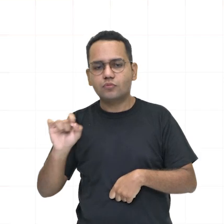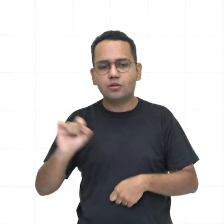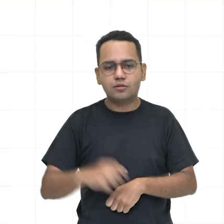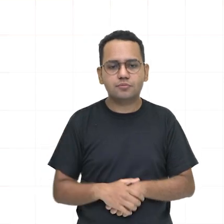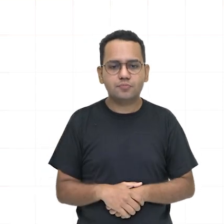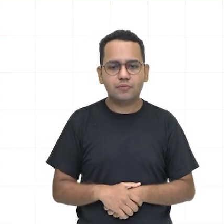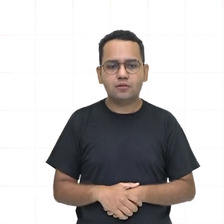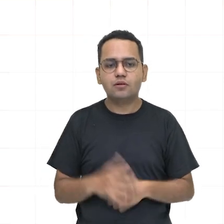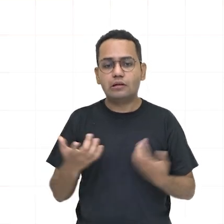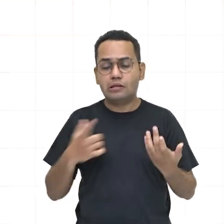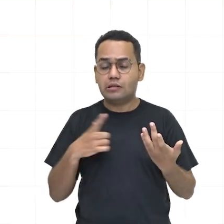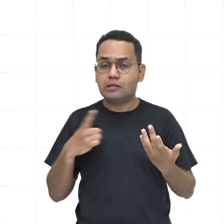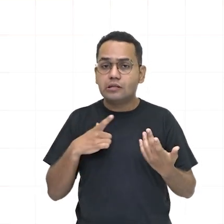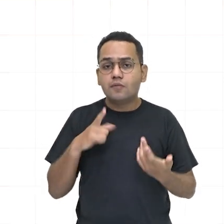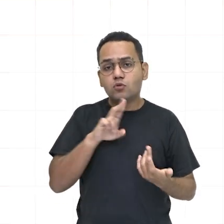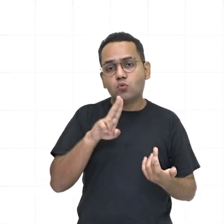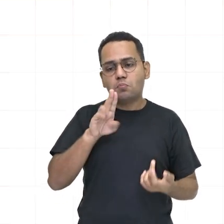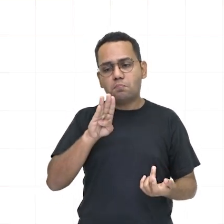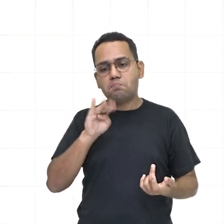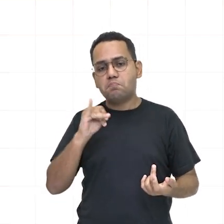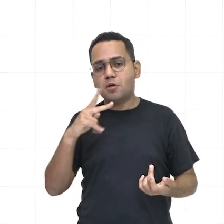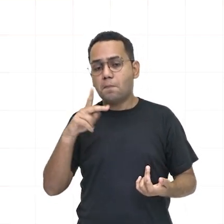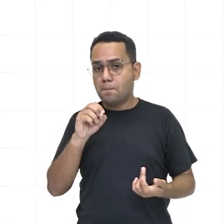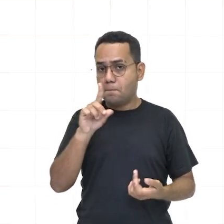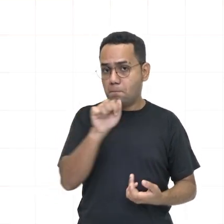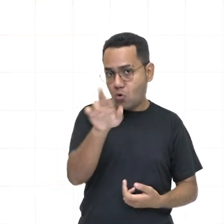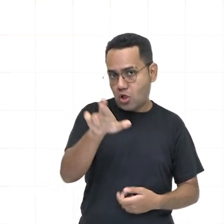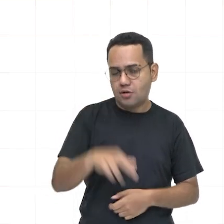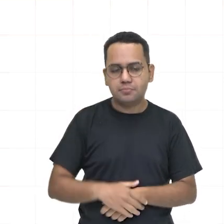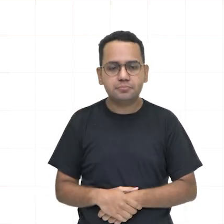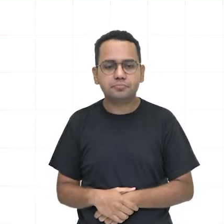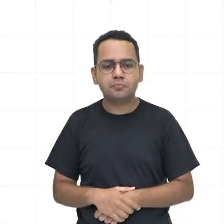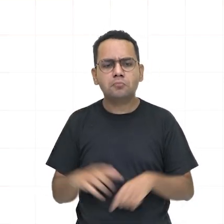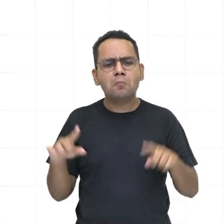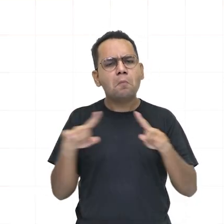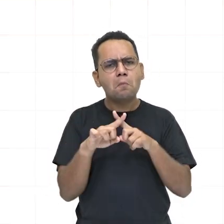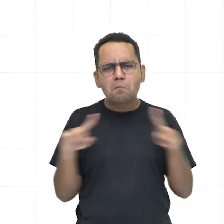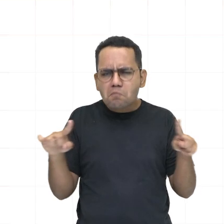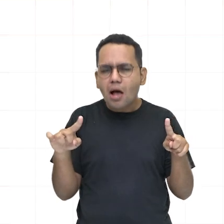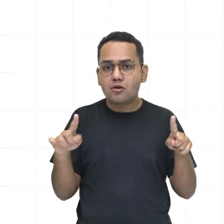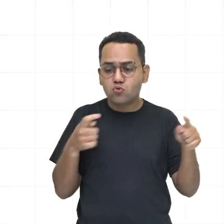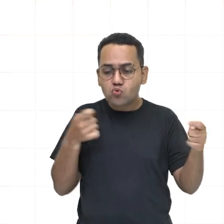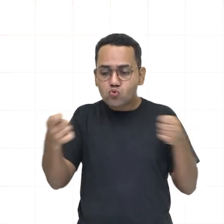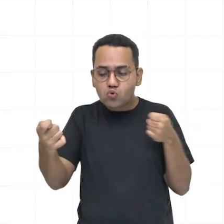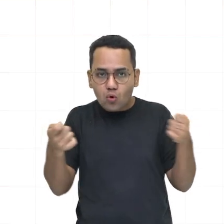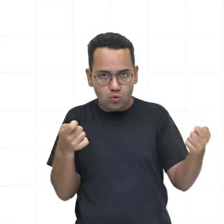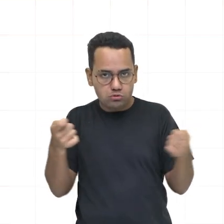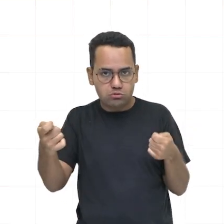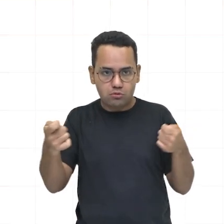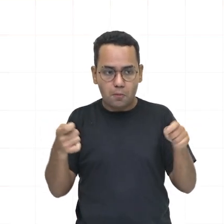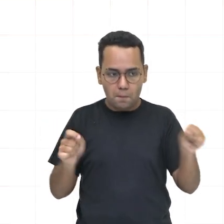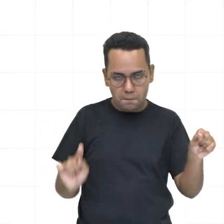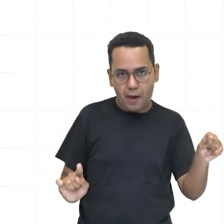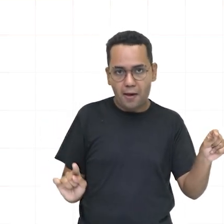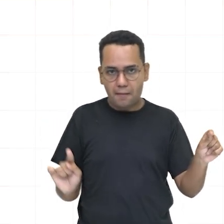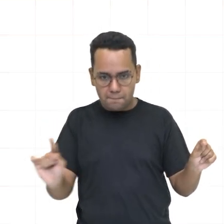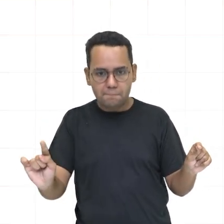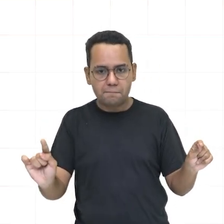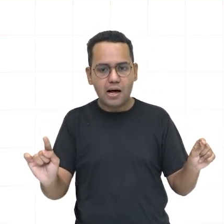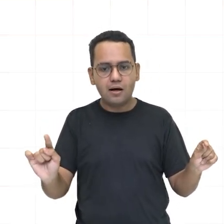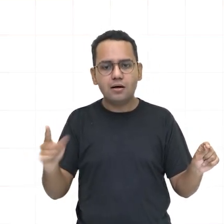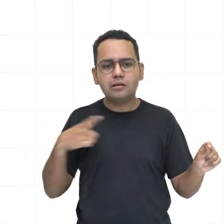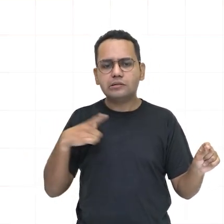como bipolar, tá? Na ordem bipolar, os antagonismos, né, as diferenças,